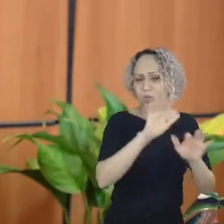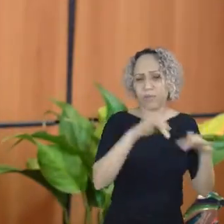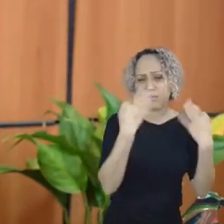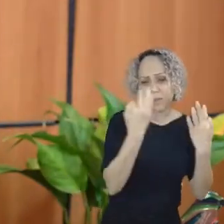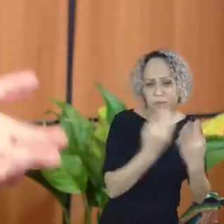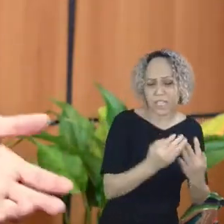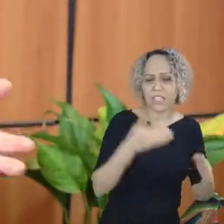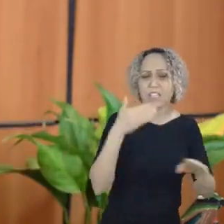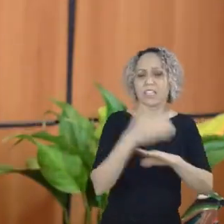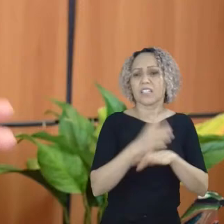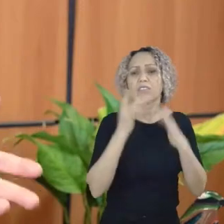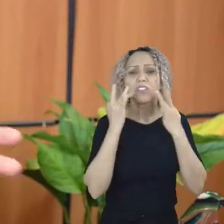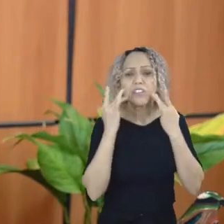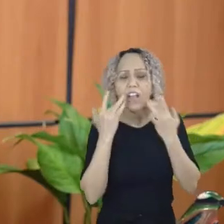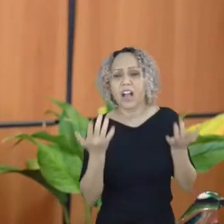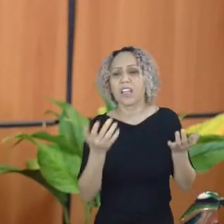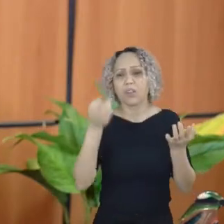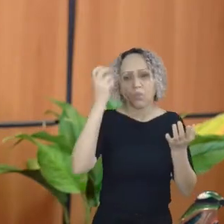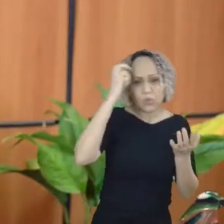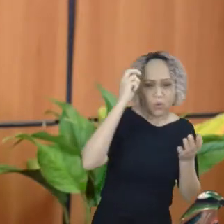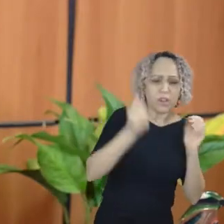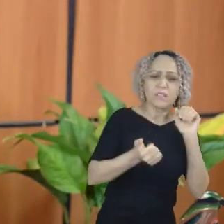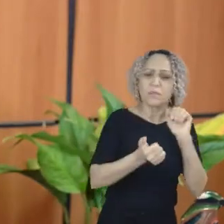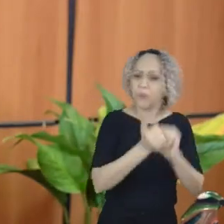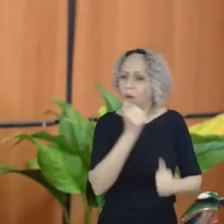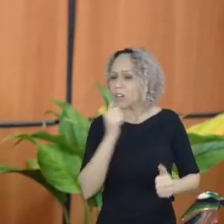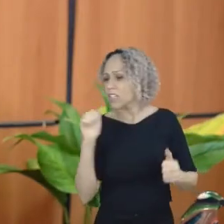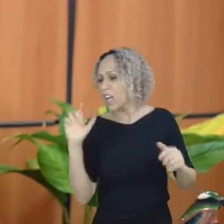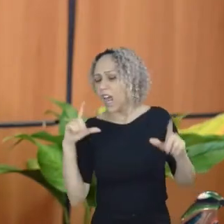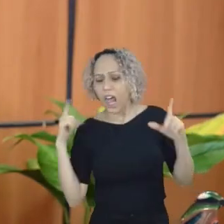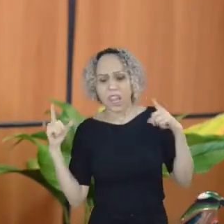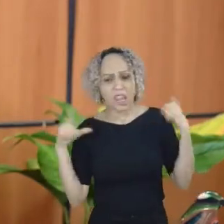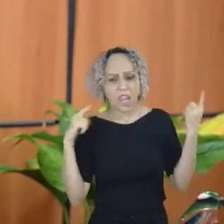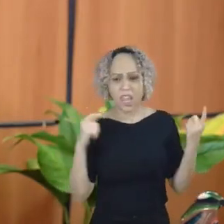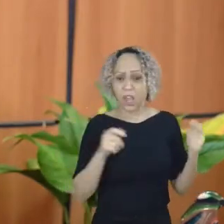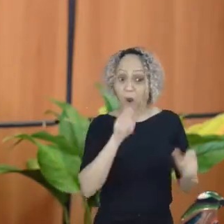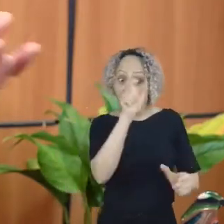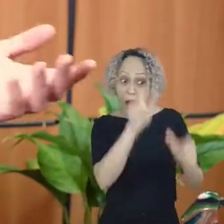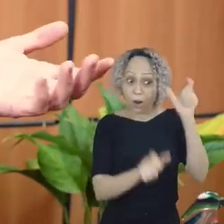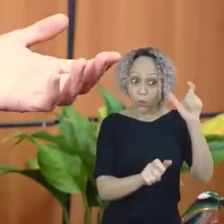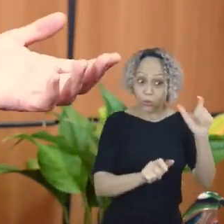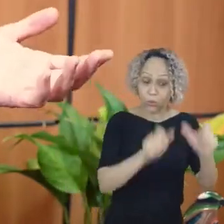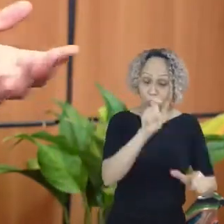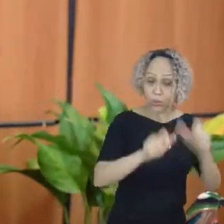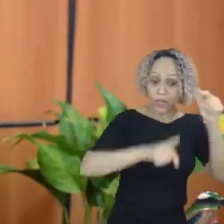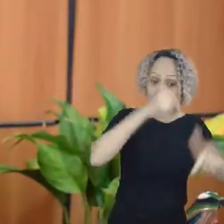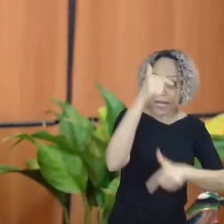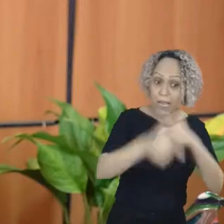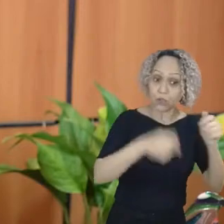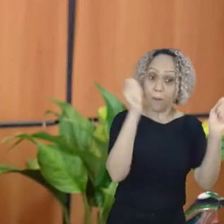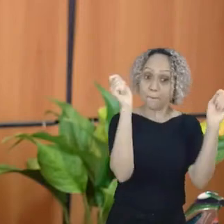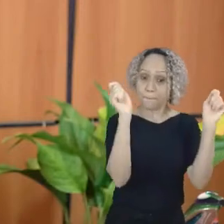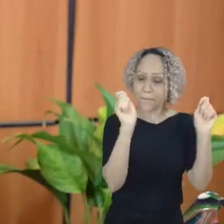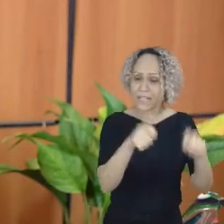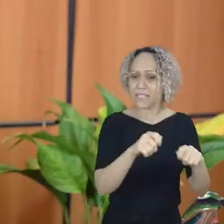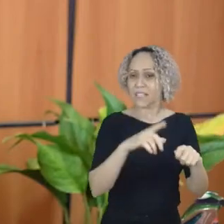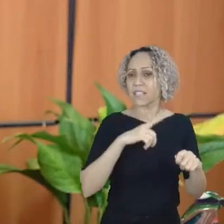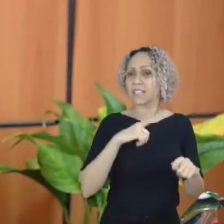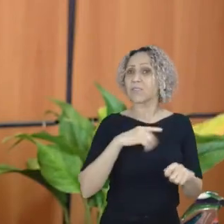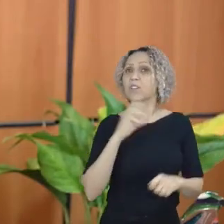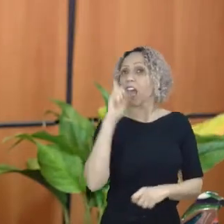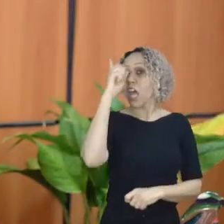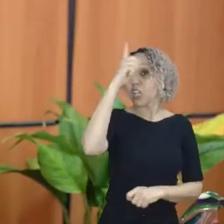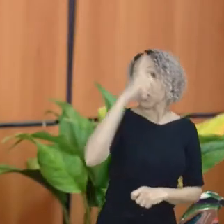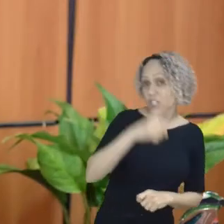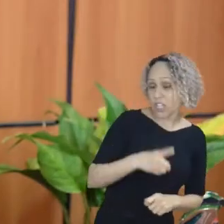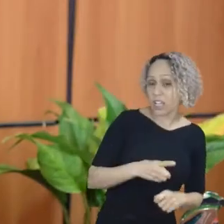esporte, ao passeio, ao lazer, de forma a pensar como que nós criemos condições de mais